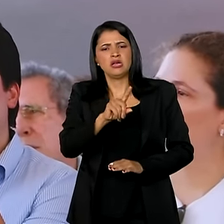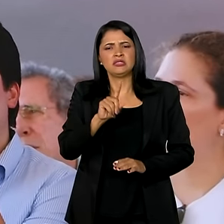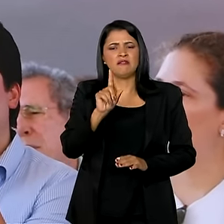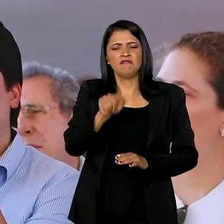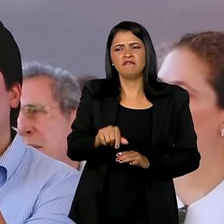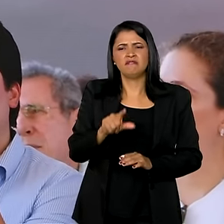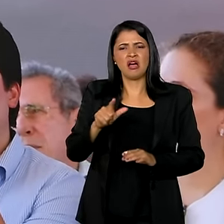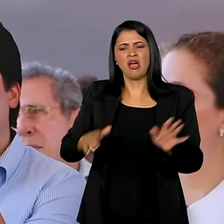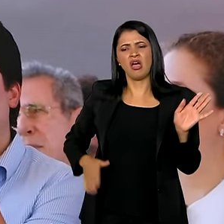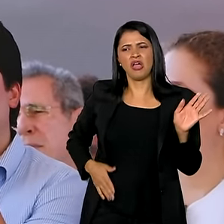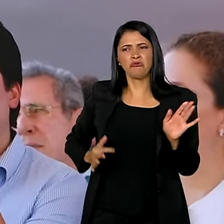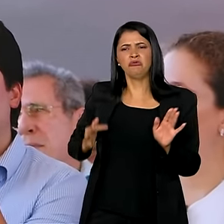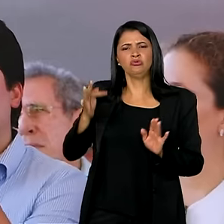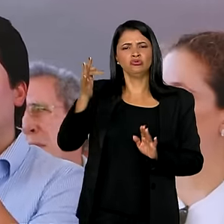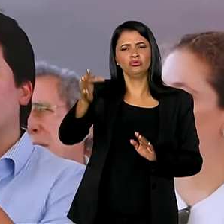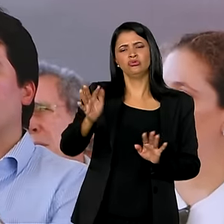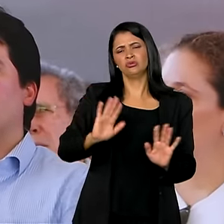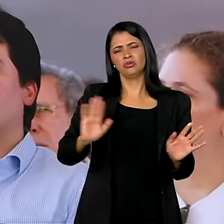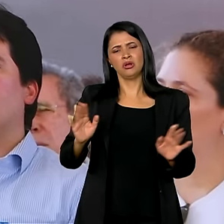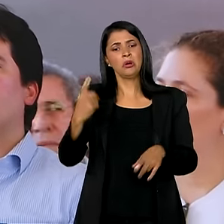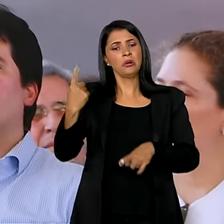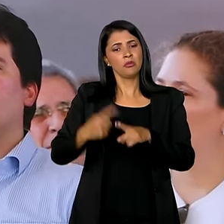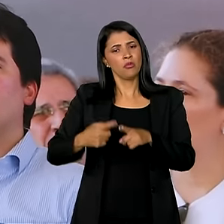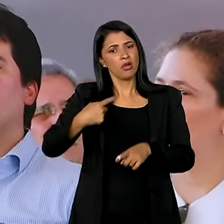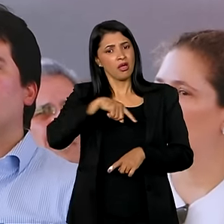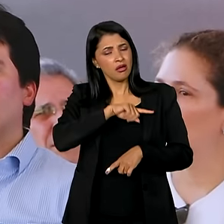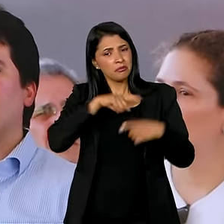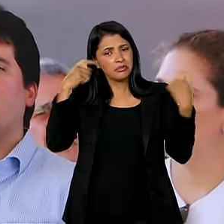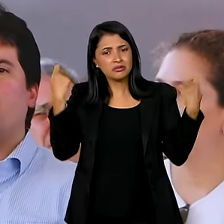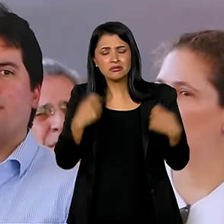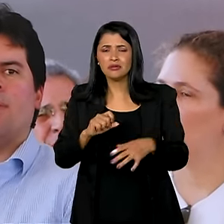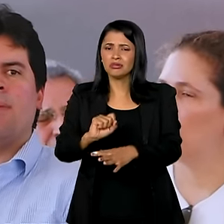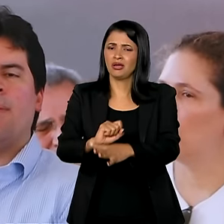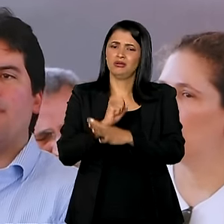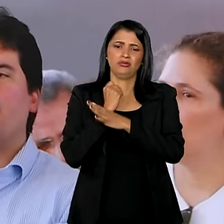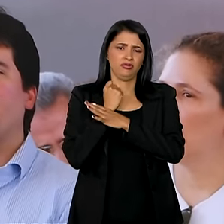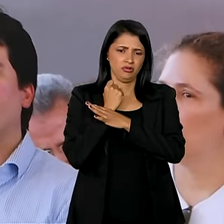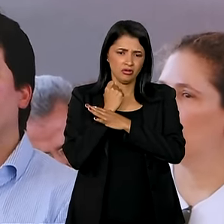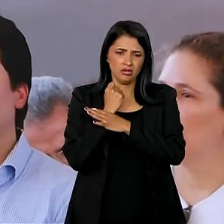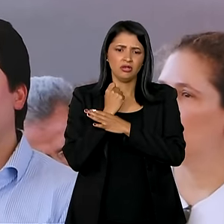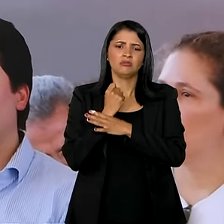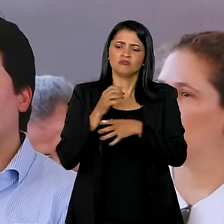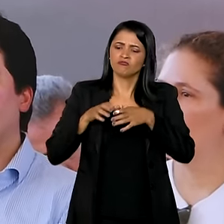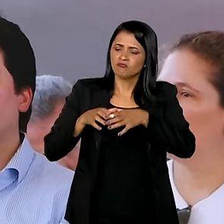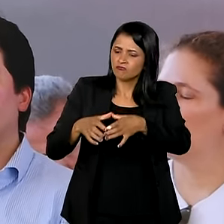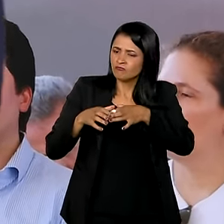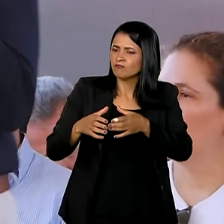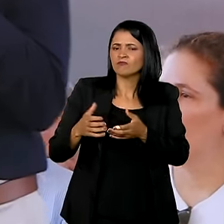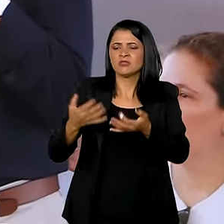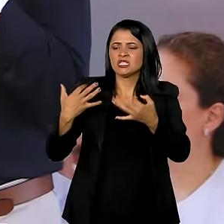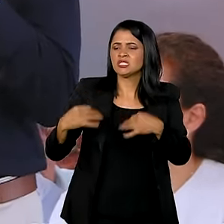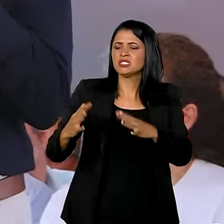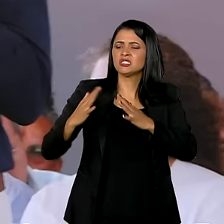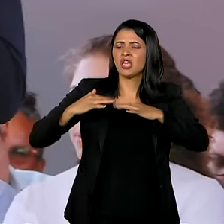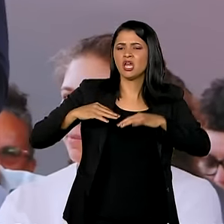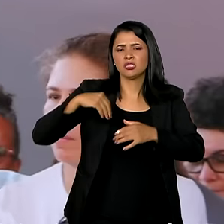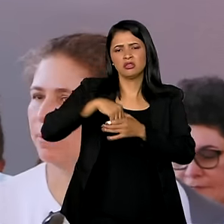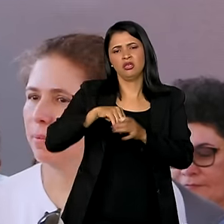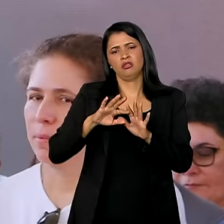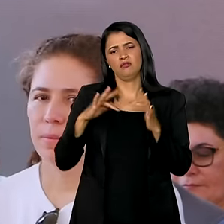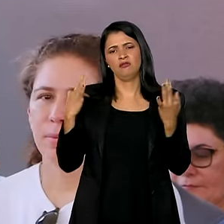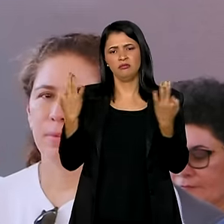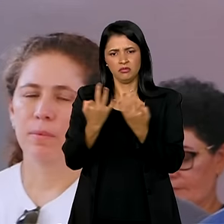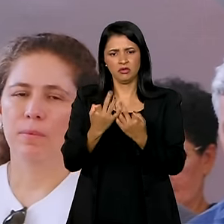virar marginais no futuro, porque nós precisamos garantir a convivência harmônica dentro da